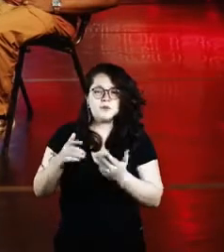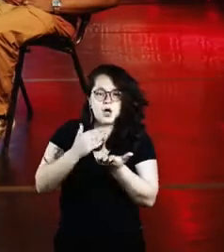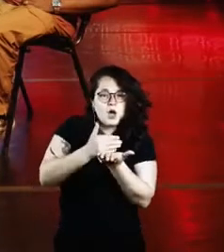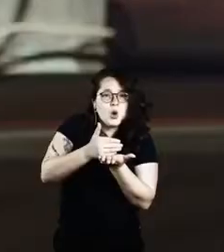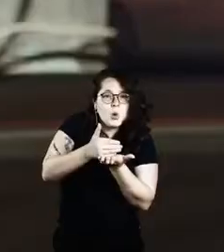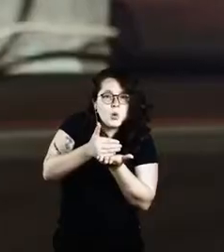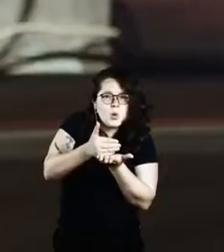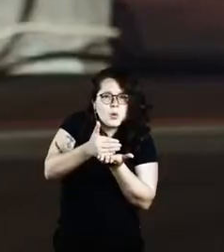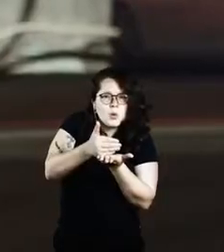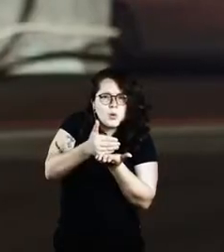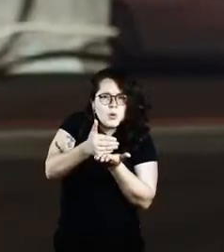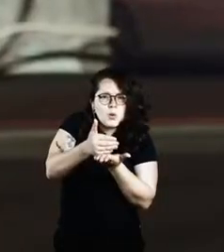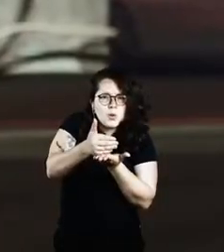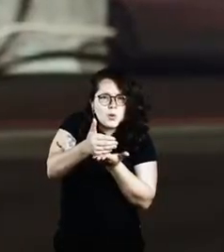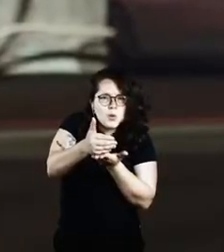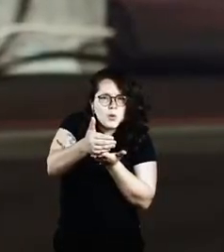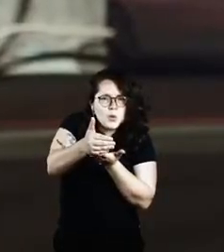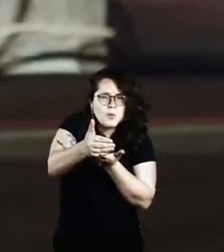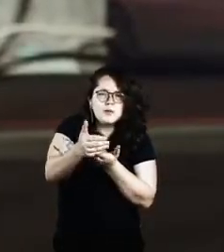iniciaram,